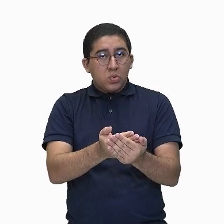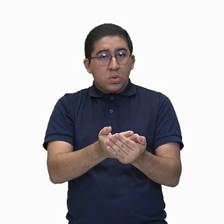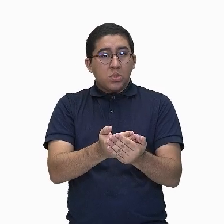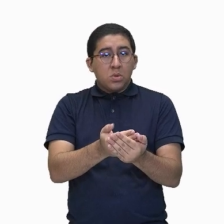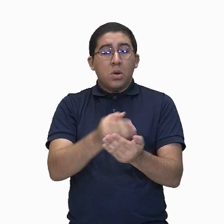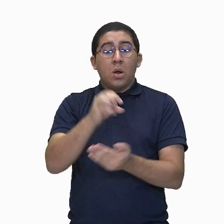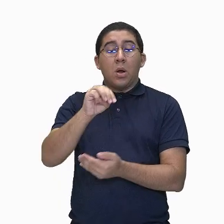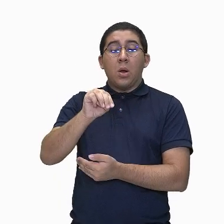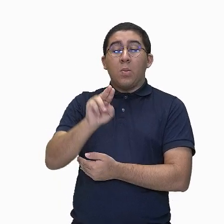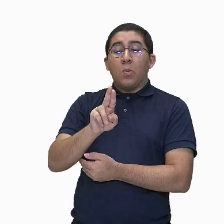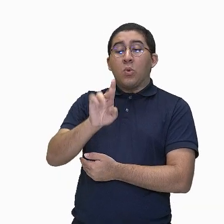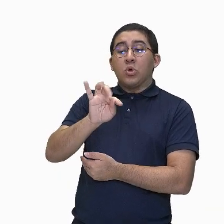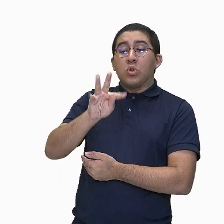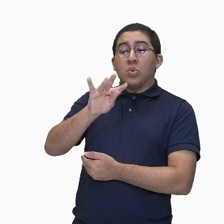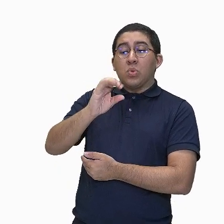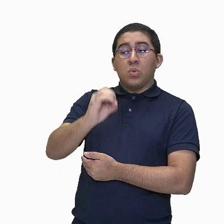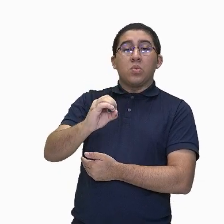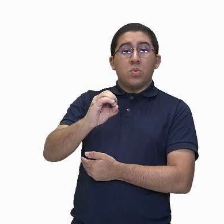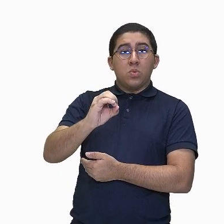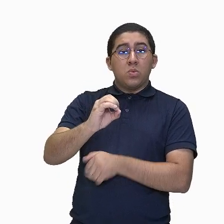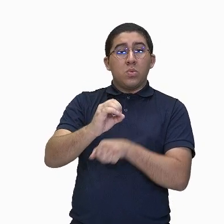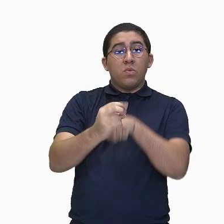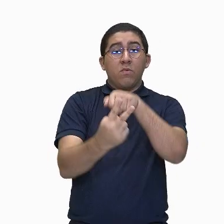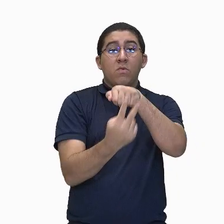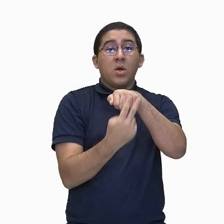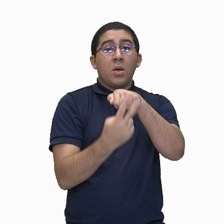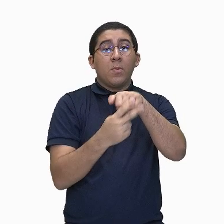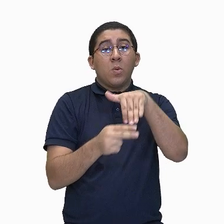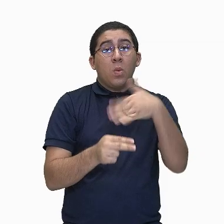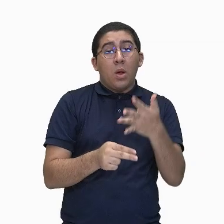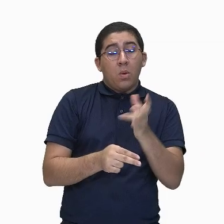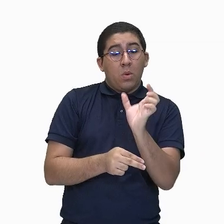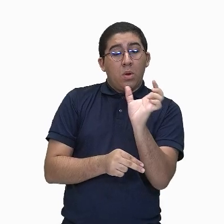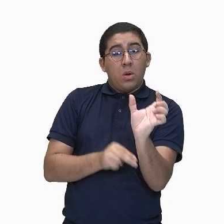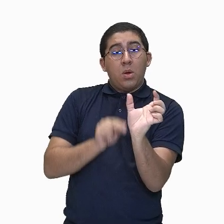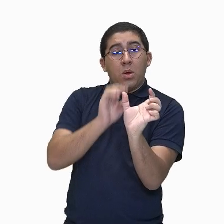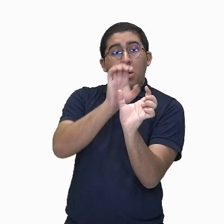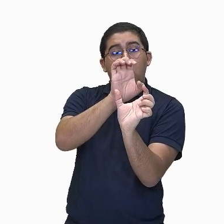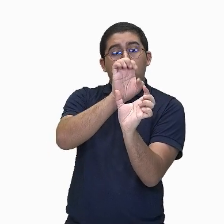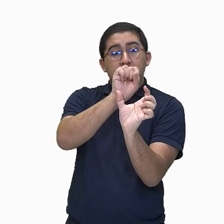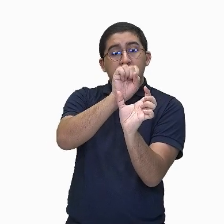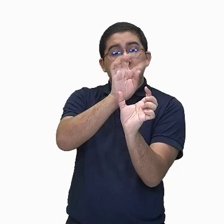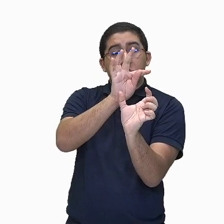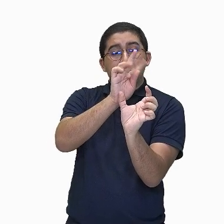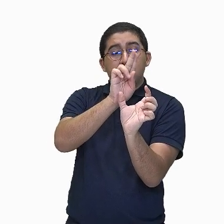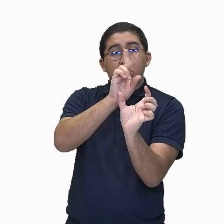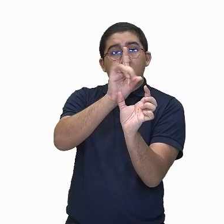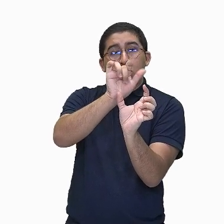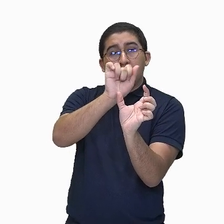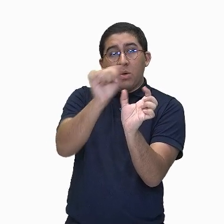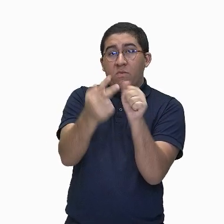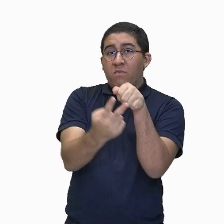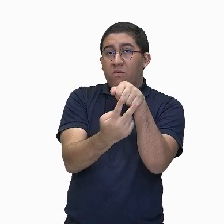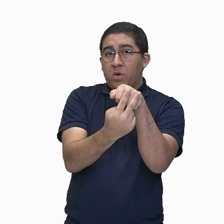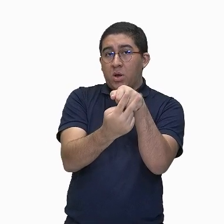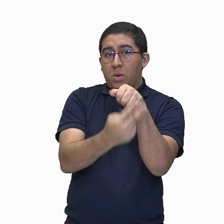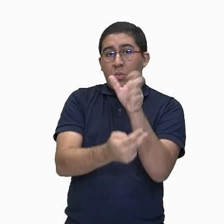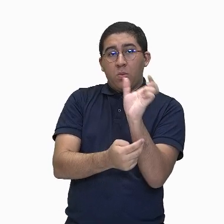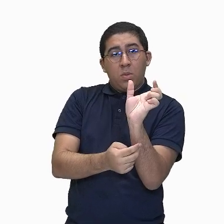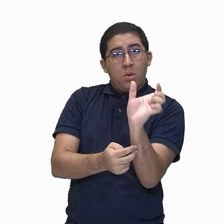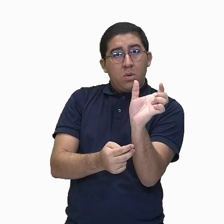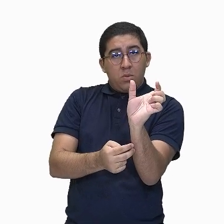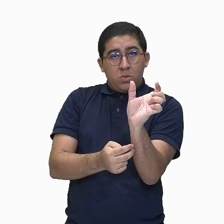estudar, né? Então, a primeira oração, ela informa algo, né? Que é o